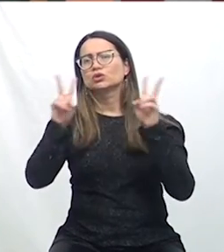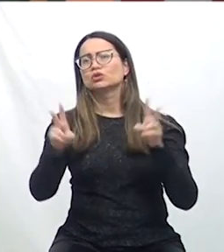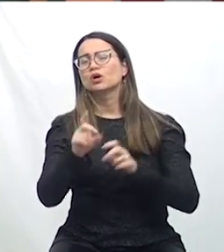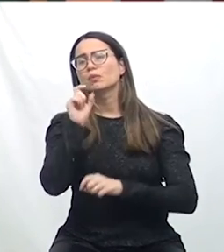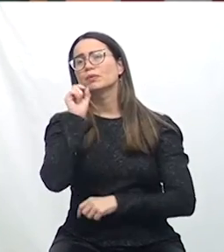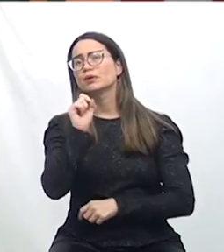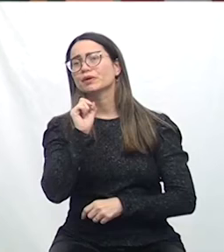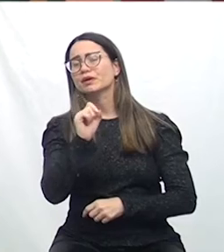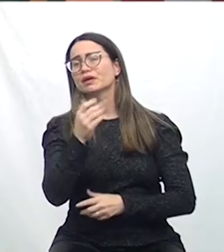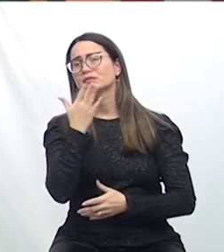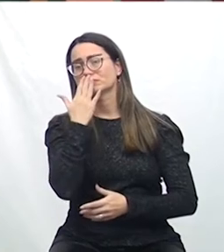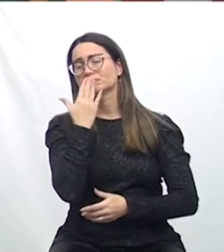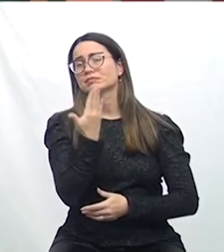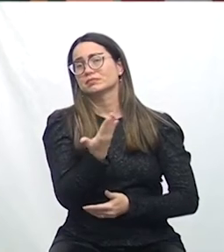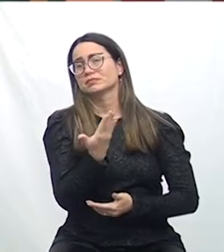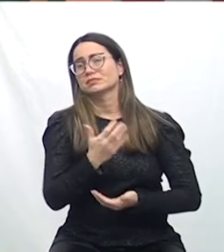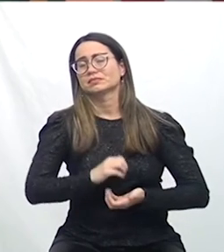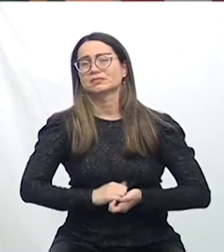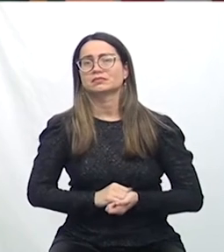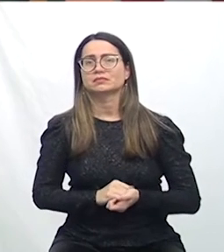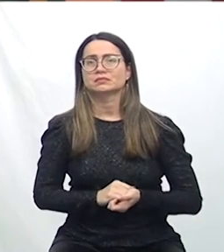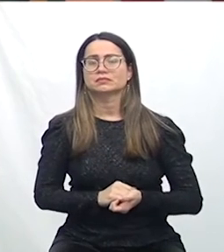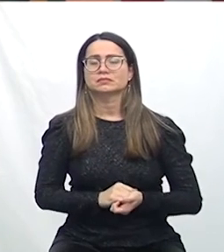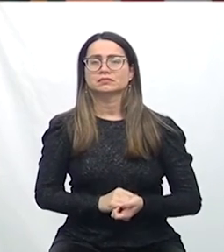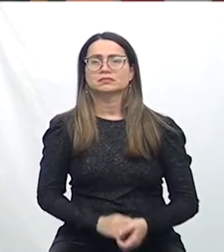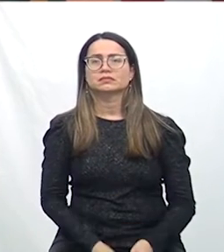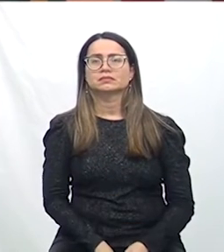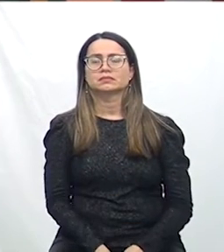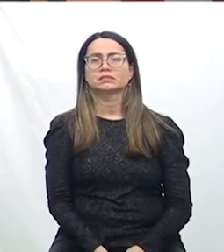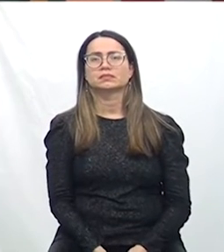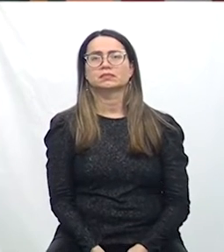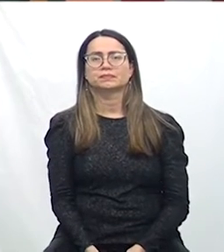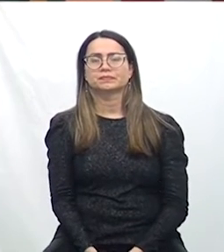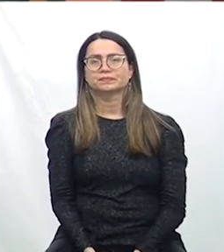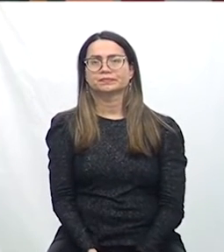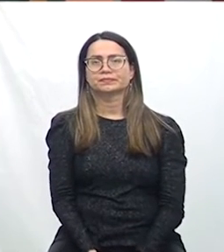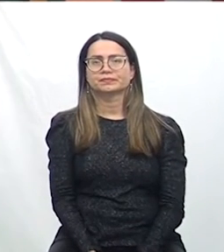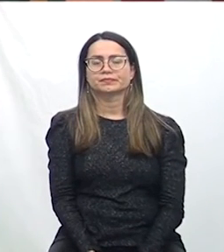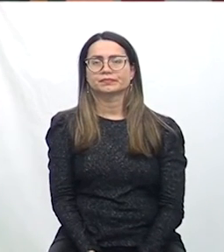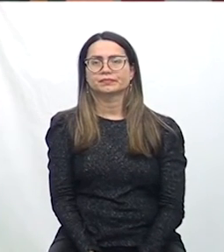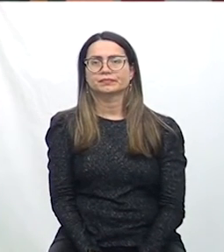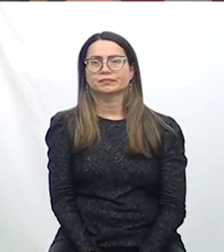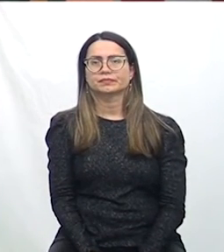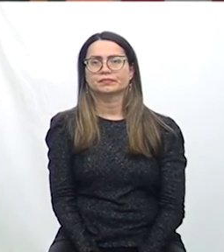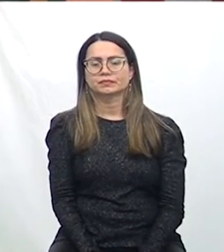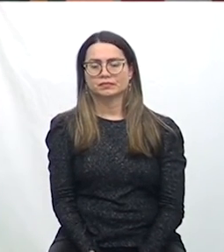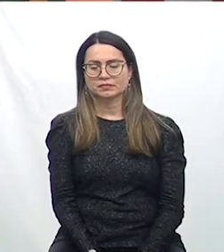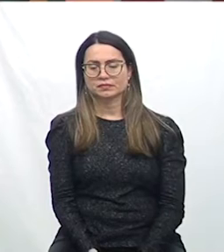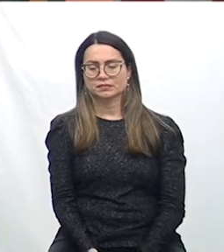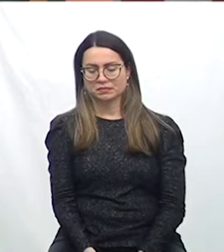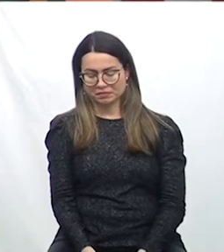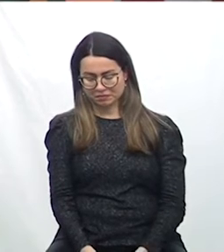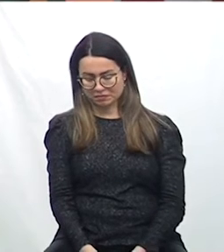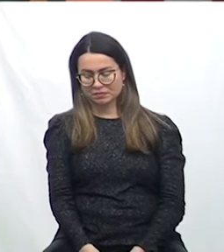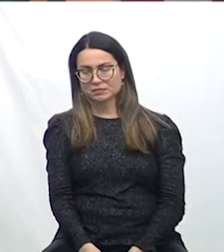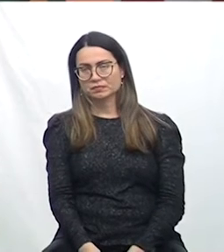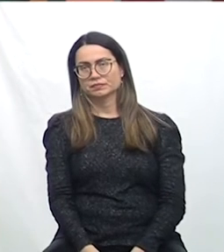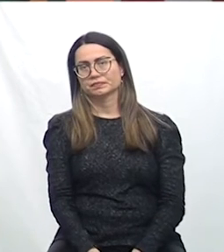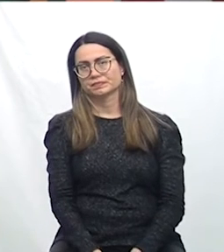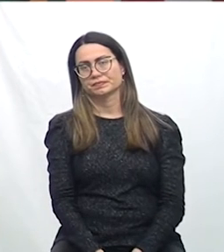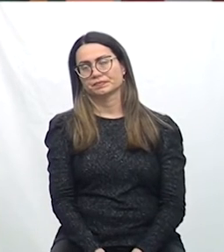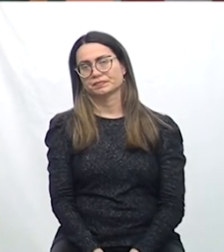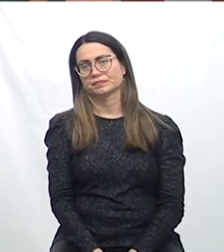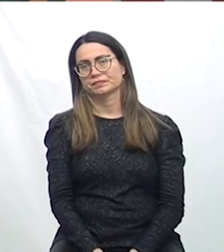um requerimento que foi adotado pelo município, o prefeito Clécio Salvário, com a